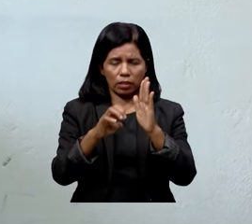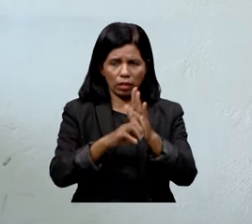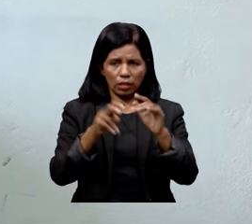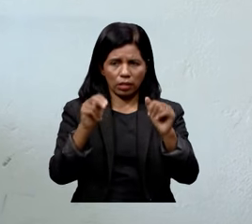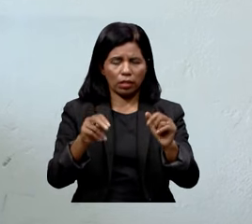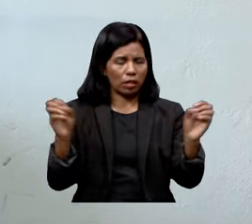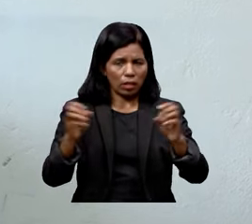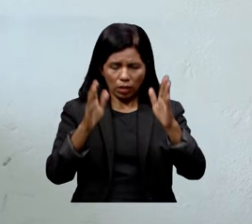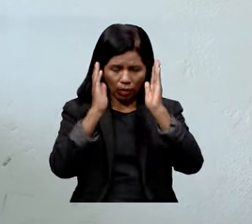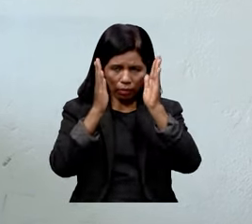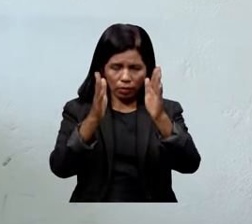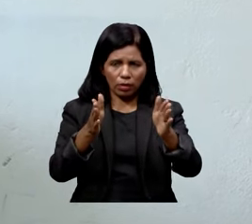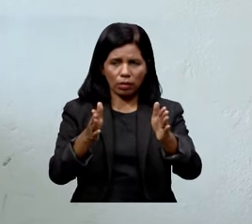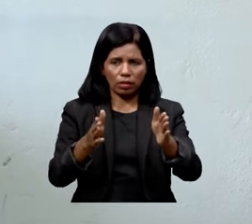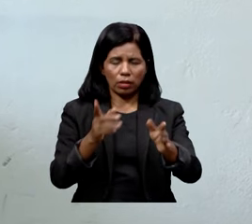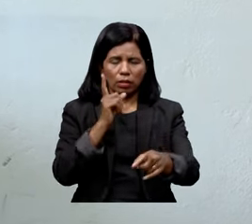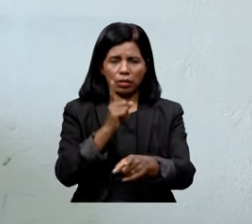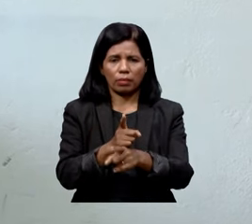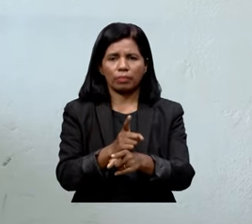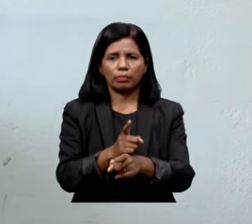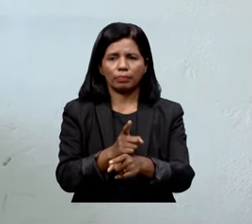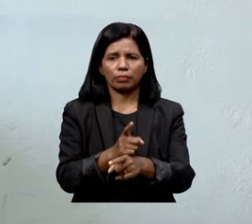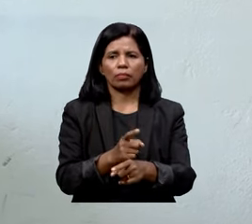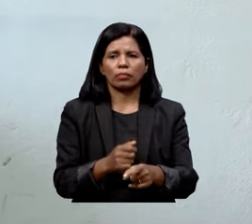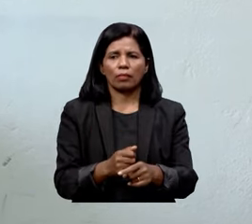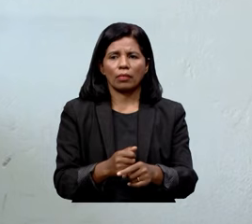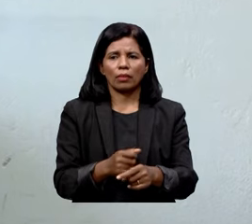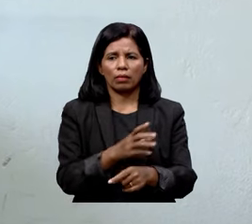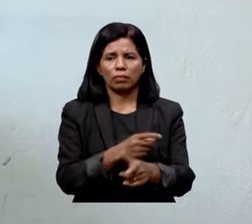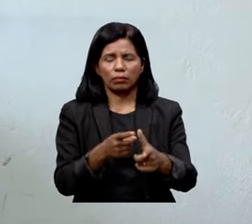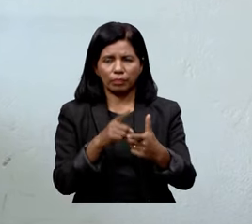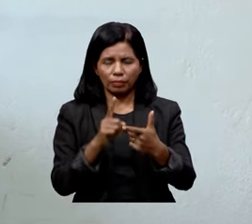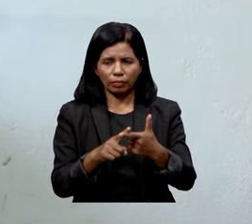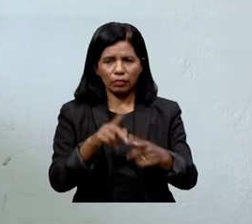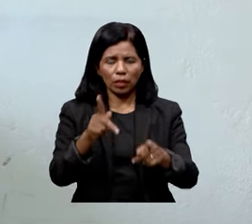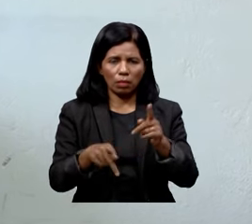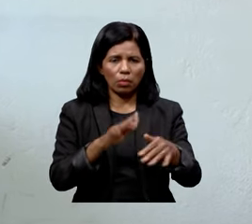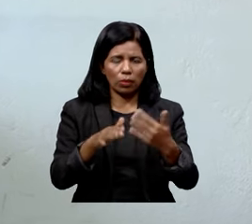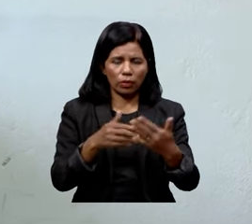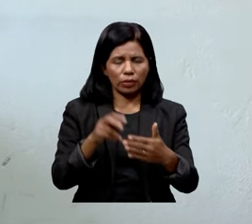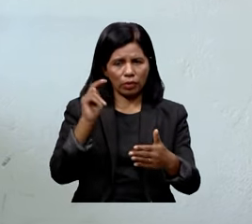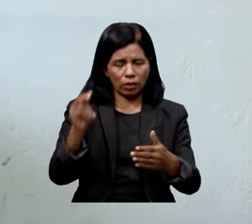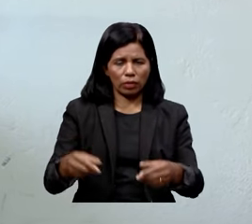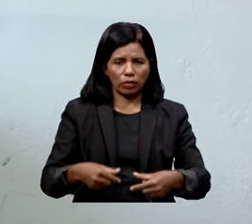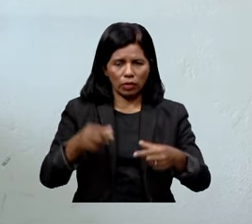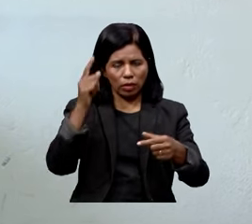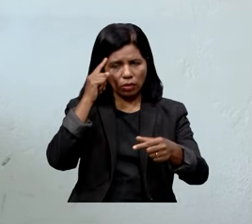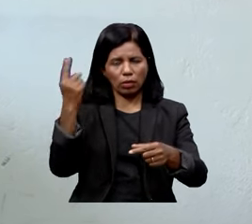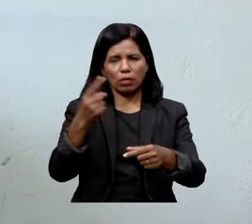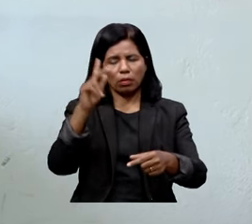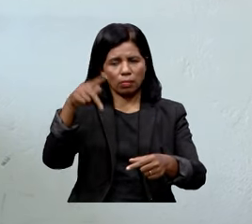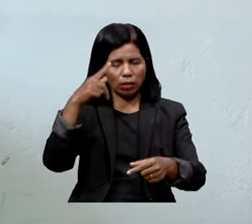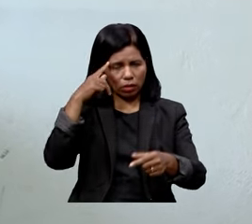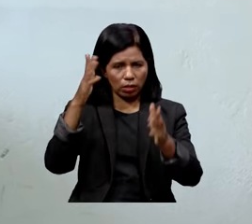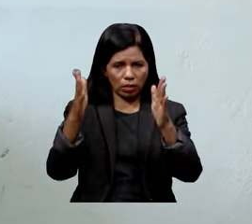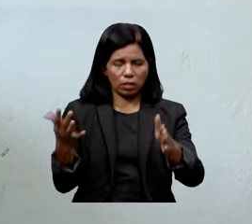la refleta ba ia realidade ka condição população né refleta de ba político na Isira